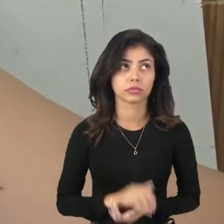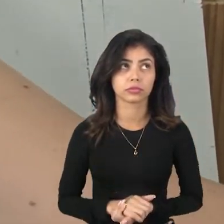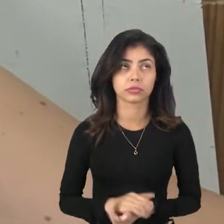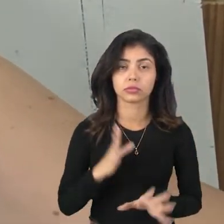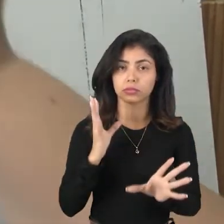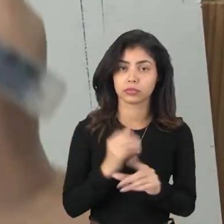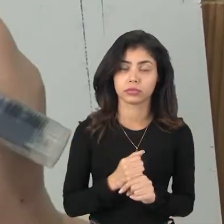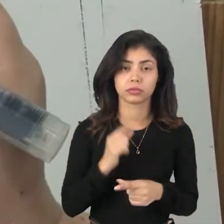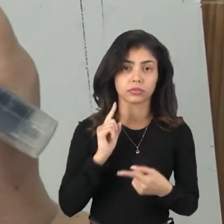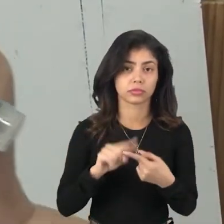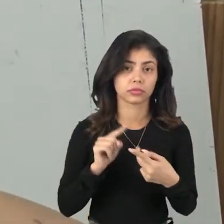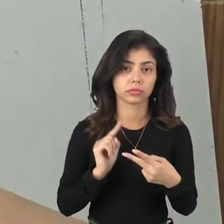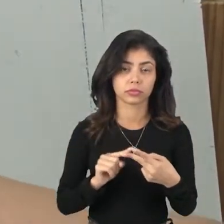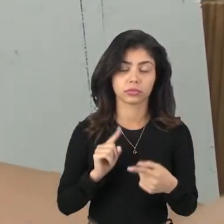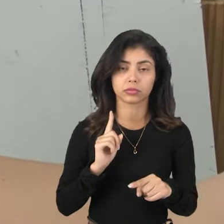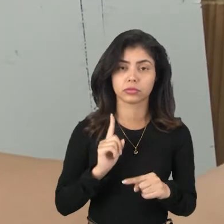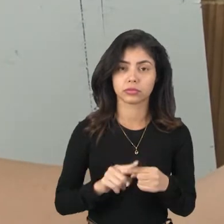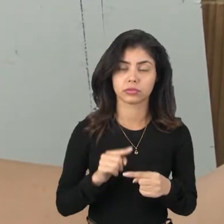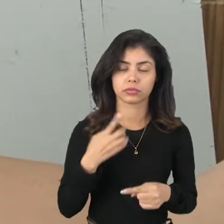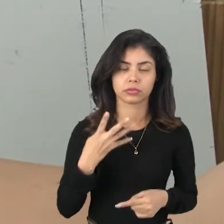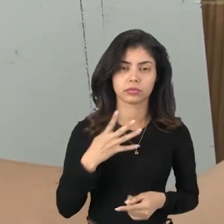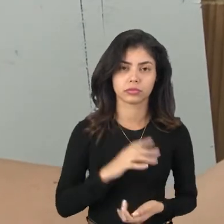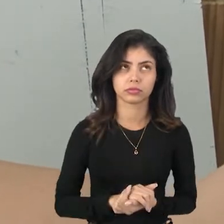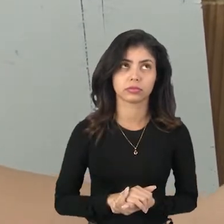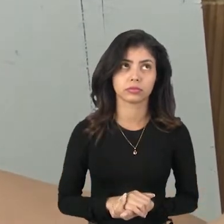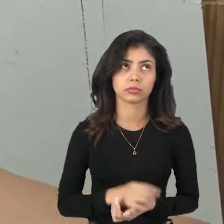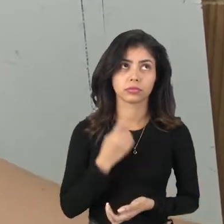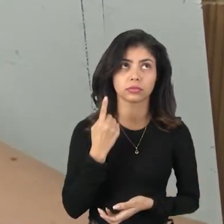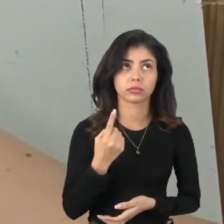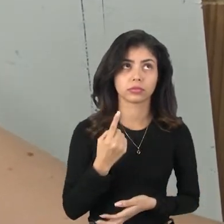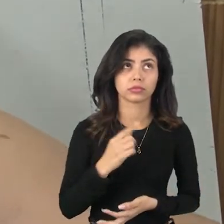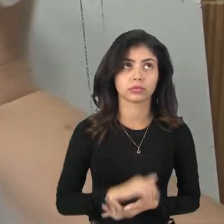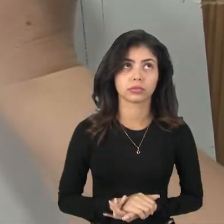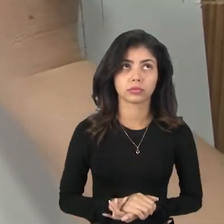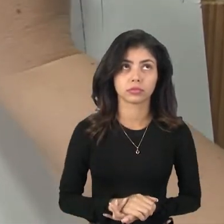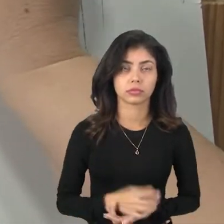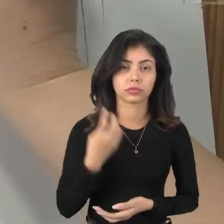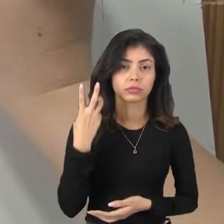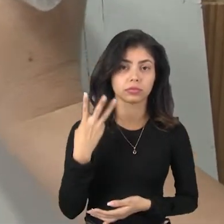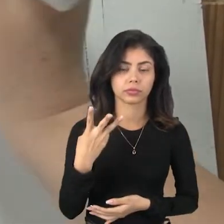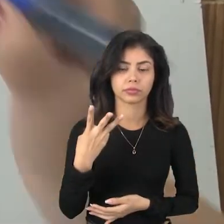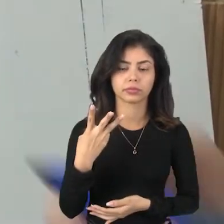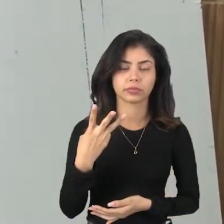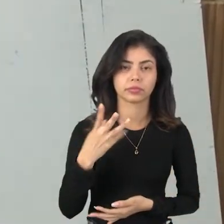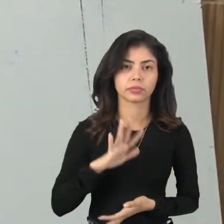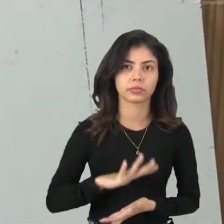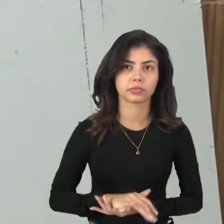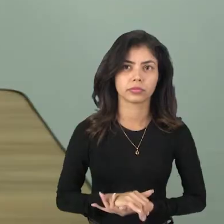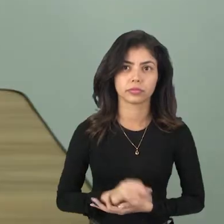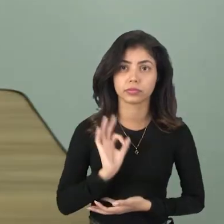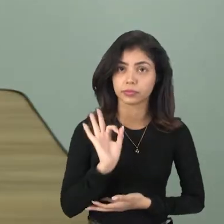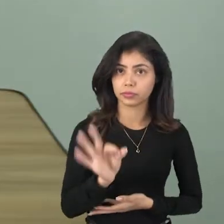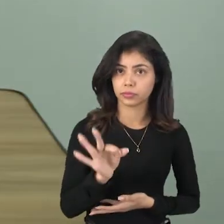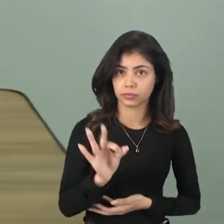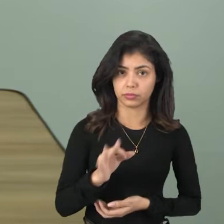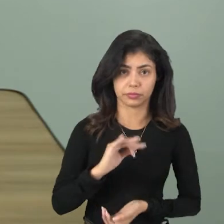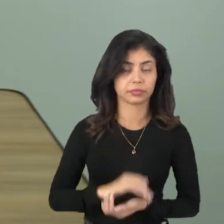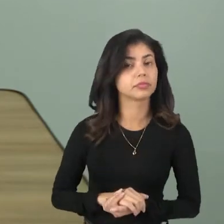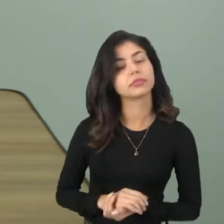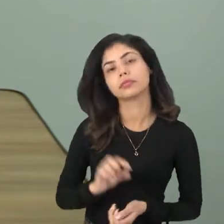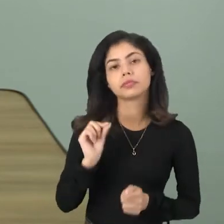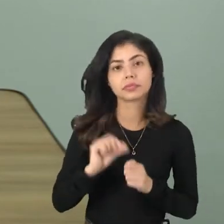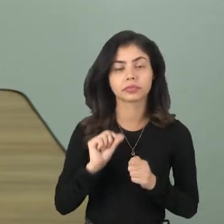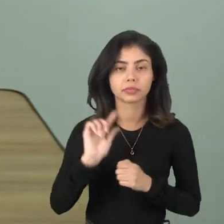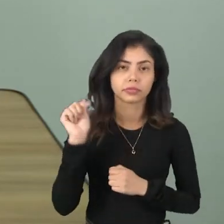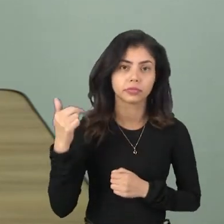né se eu sou o Mack dois mais quatro eu vou até 6 em 1 e mais dois eu botei três certinho